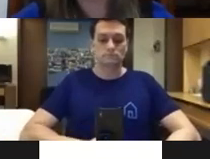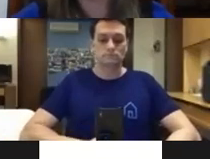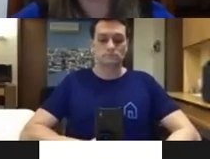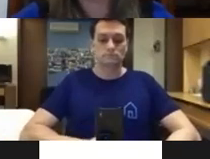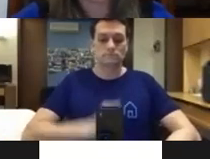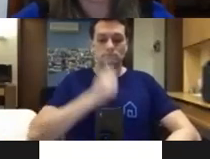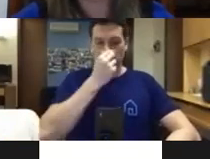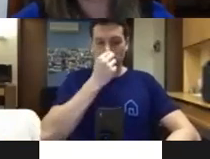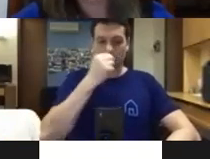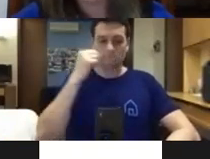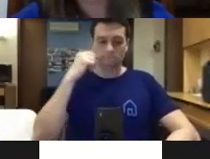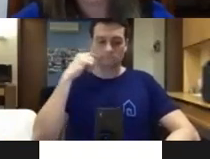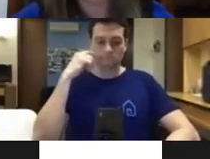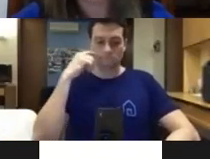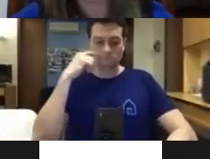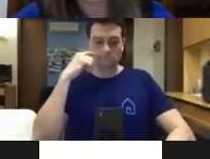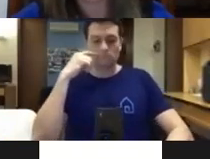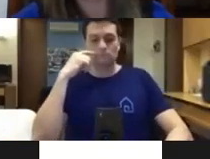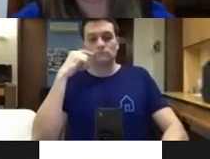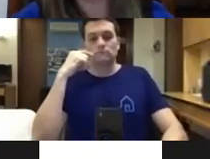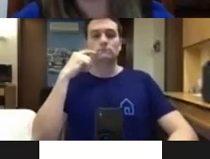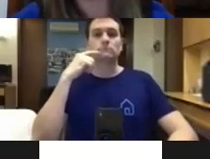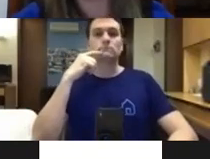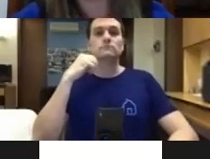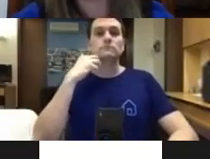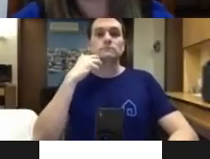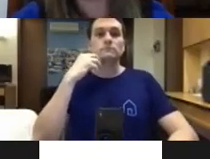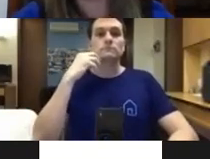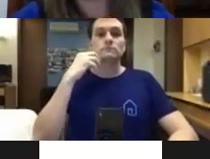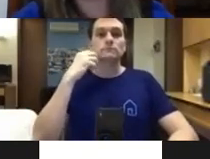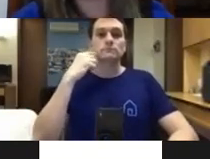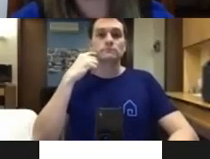que acontecem no concreto para a gente entender o comportamento mecânico dele também. Né?